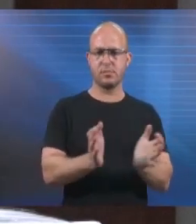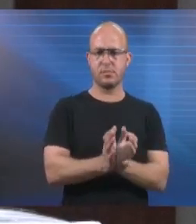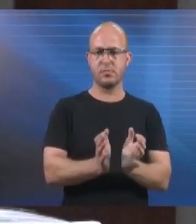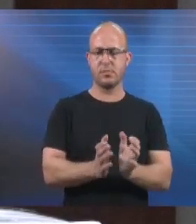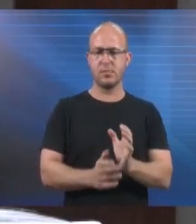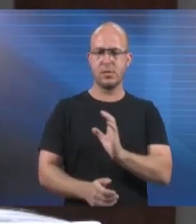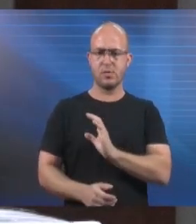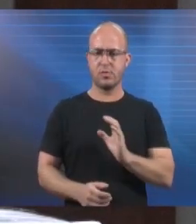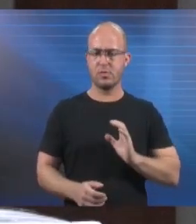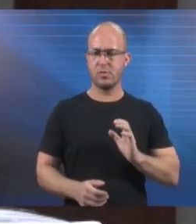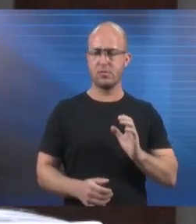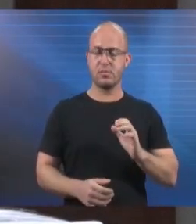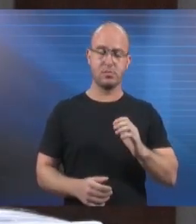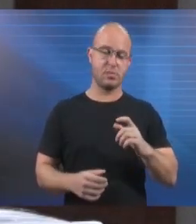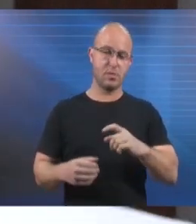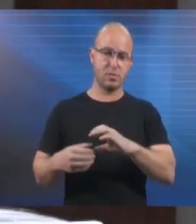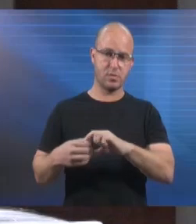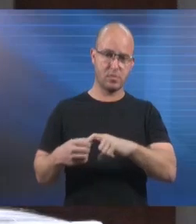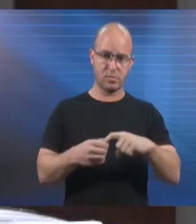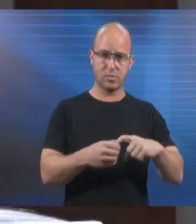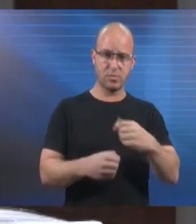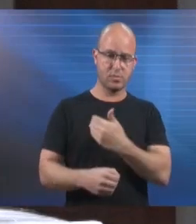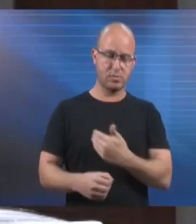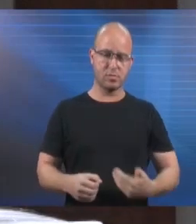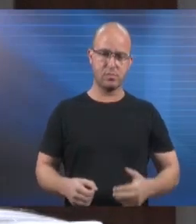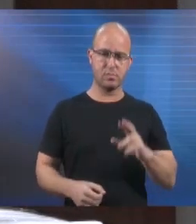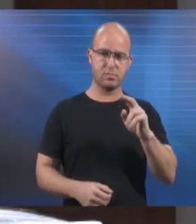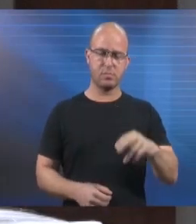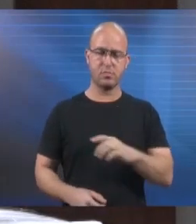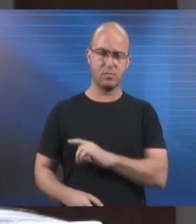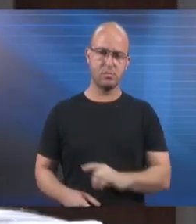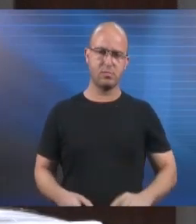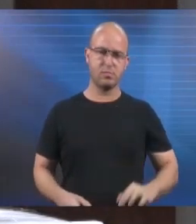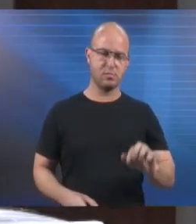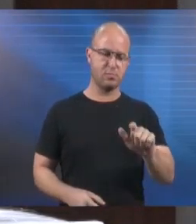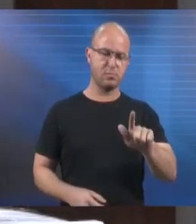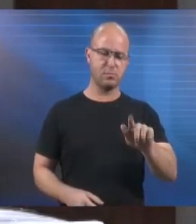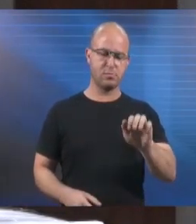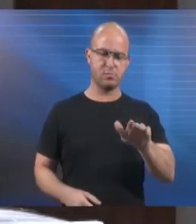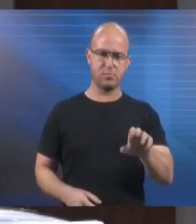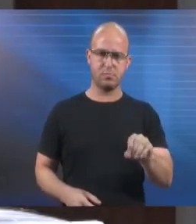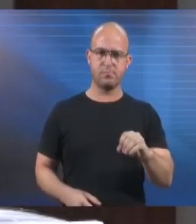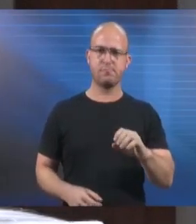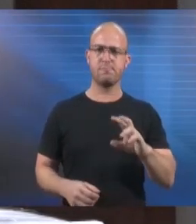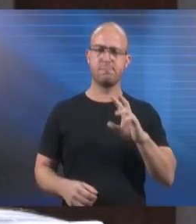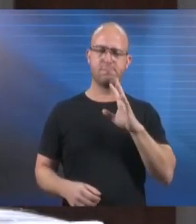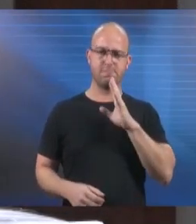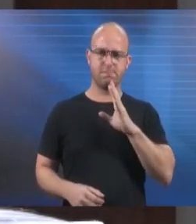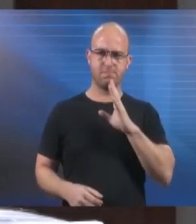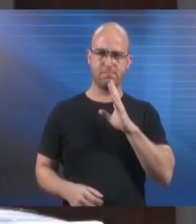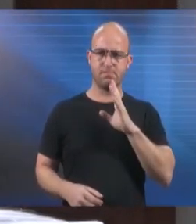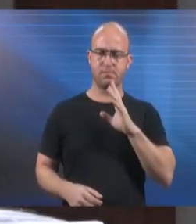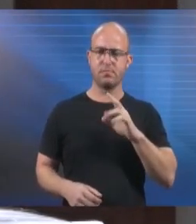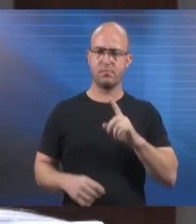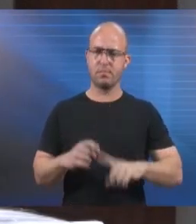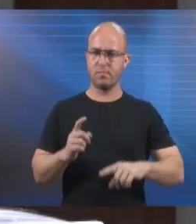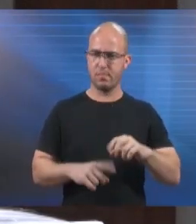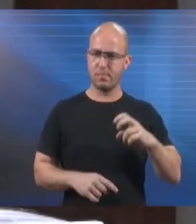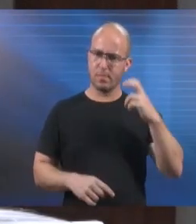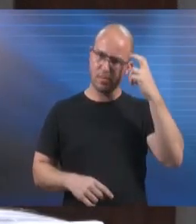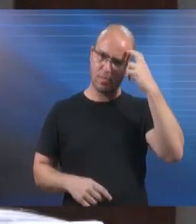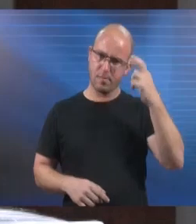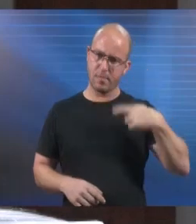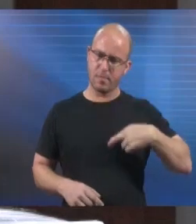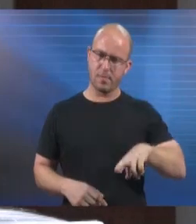consórcios públicos intermunicipais no Estado do Rio Grande do Norte deputado galor 4 reconhece como patrimônio cultural histórico